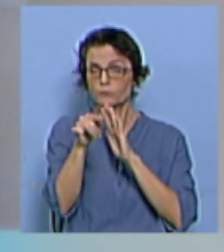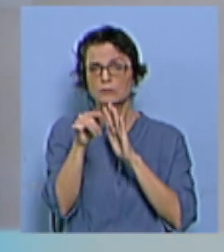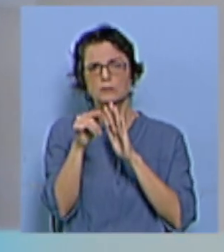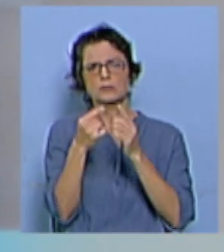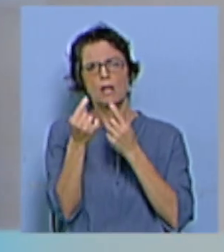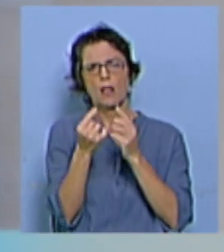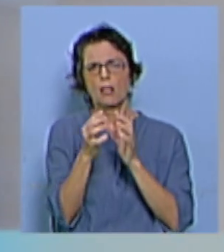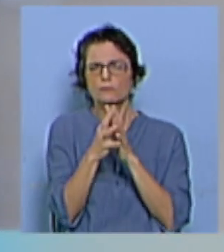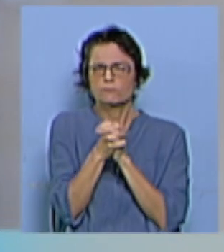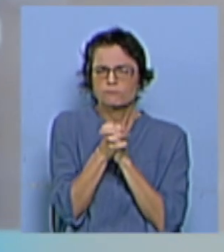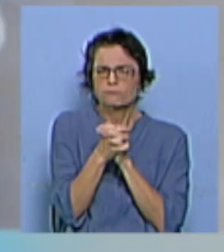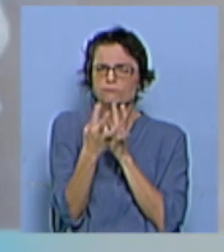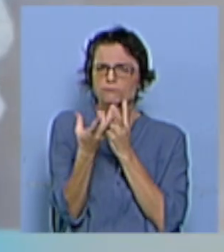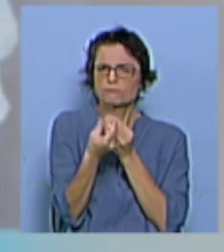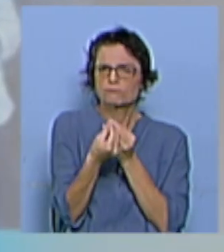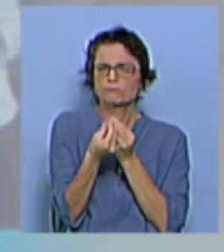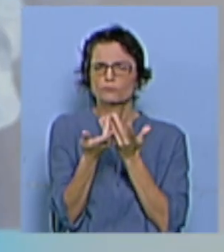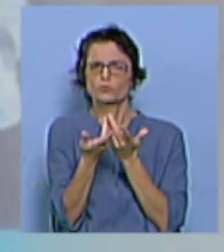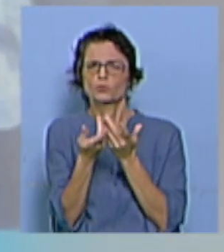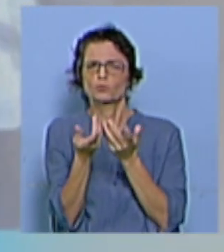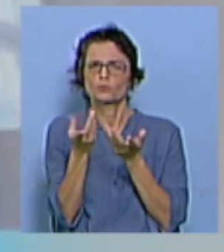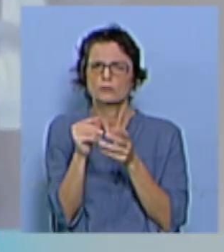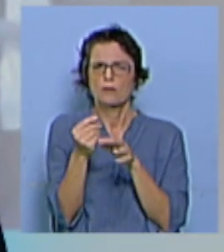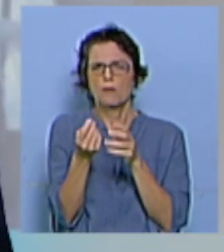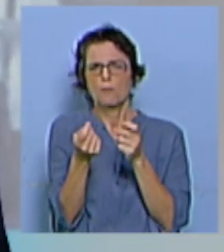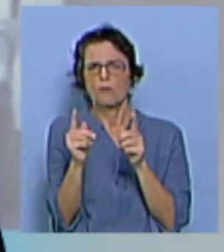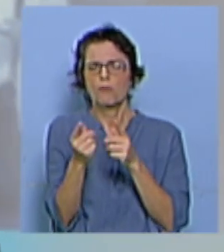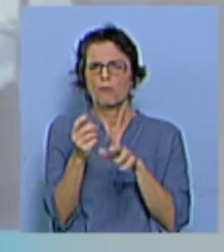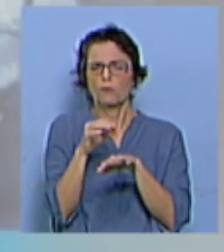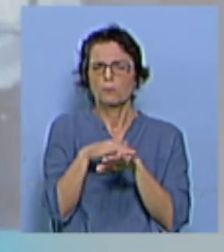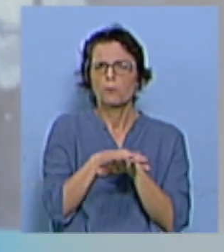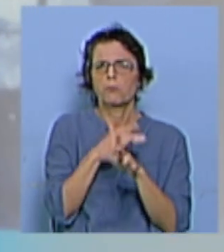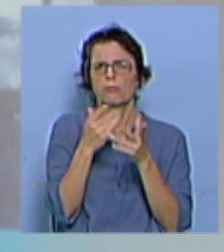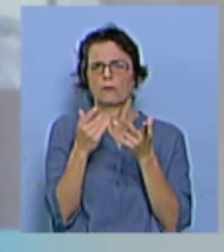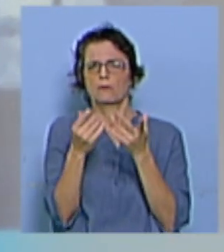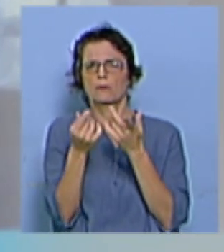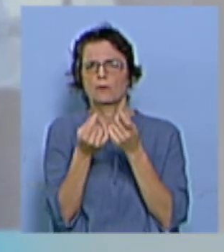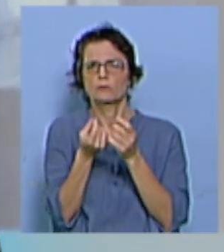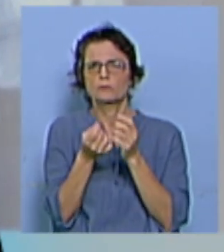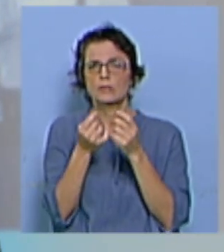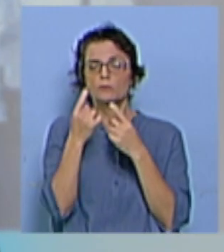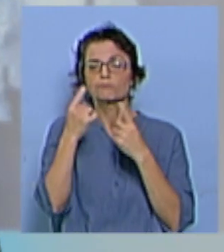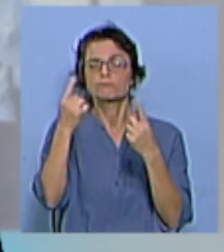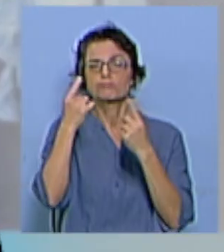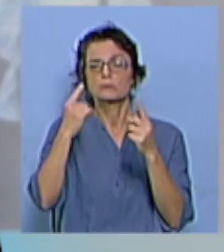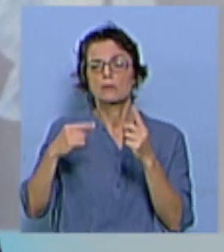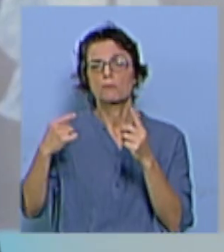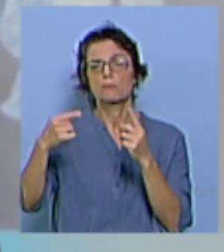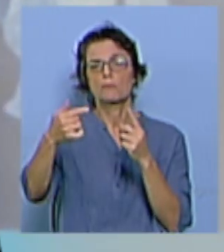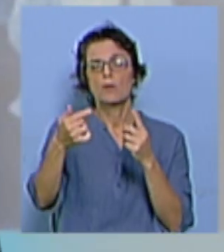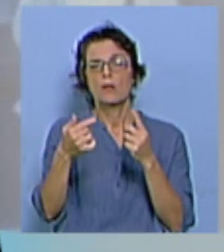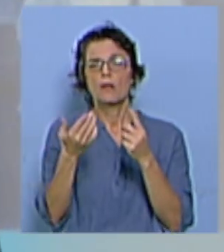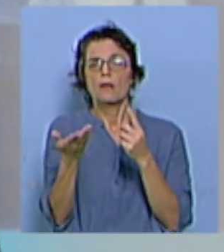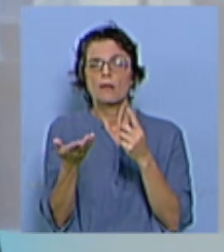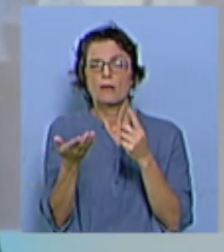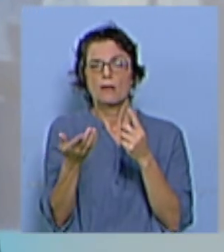pequenas orações, mais pequenos comentários que eram publicados diariamente e que possibilitavam às pessoas,